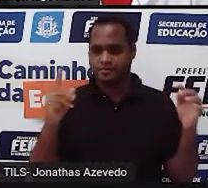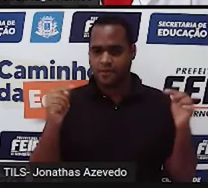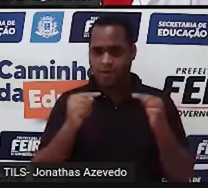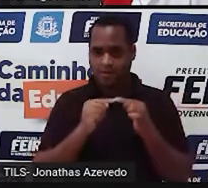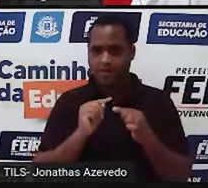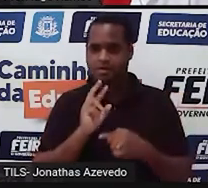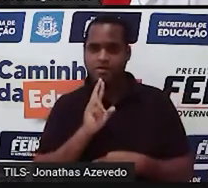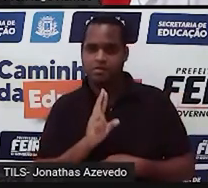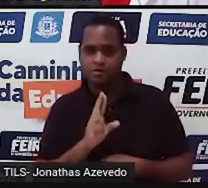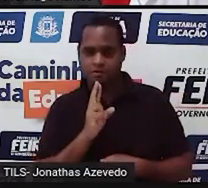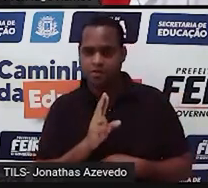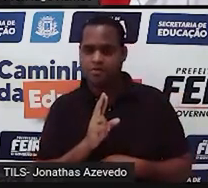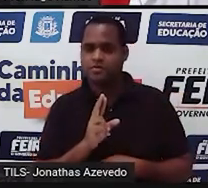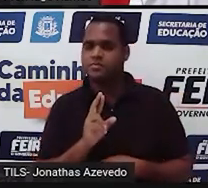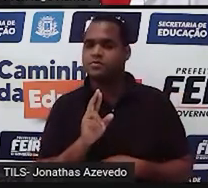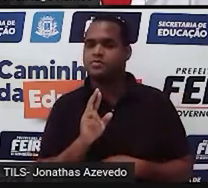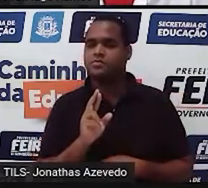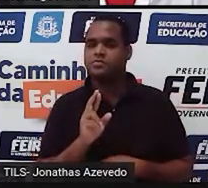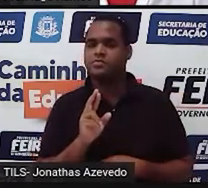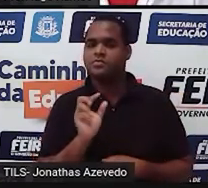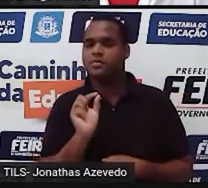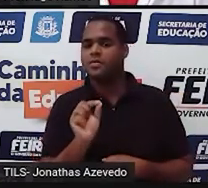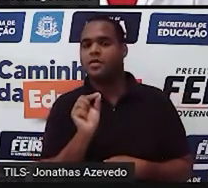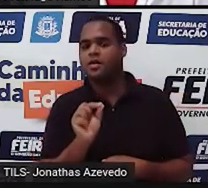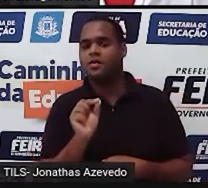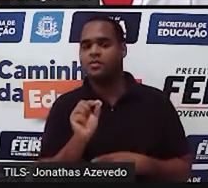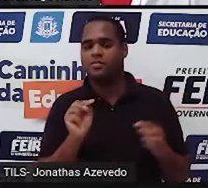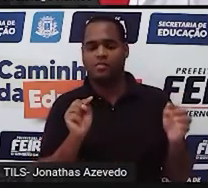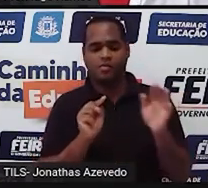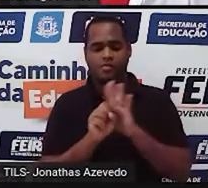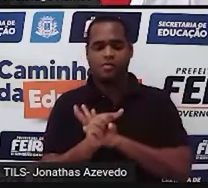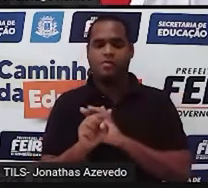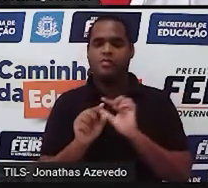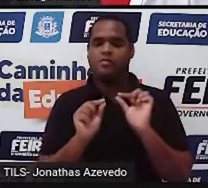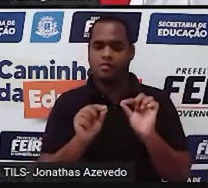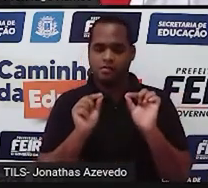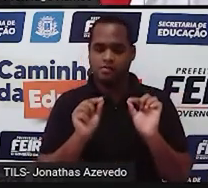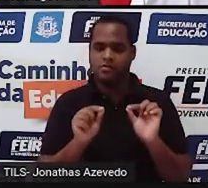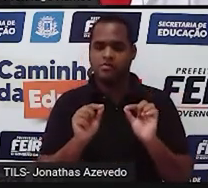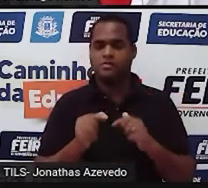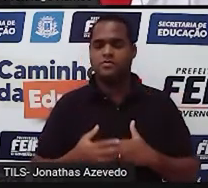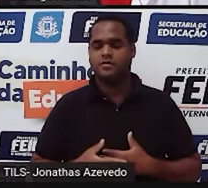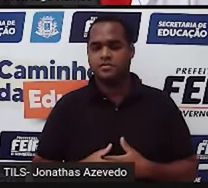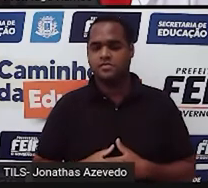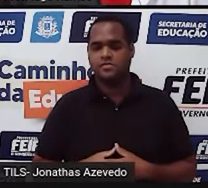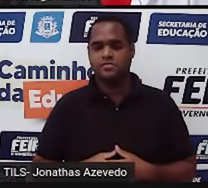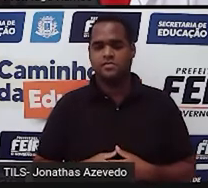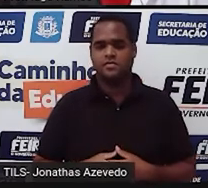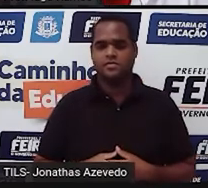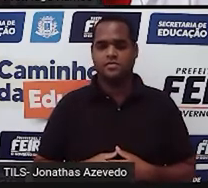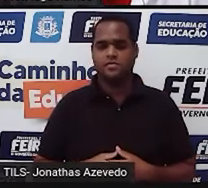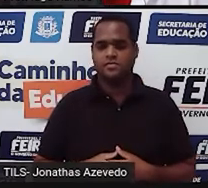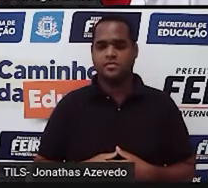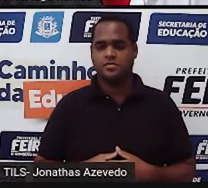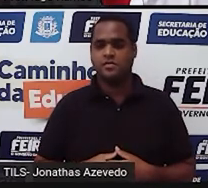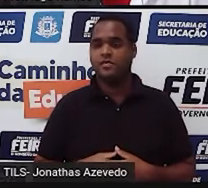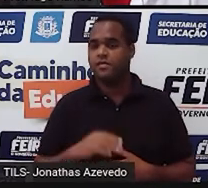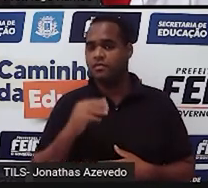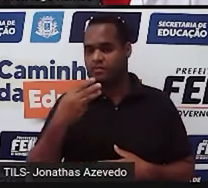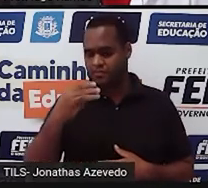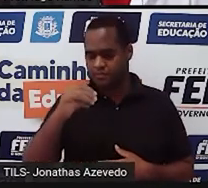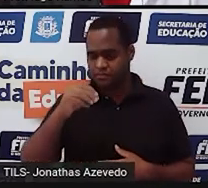essa resposta o qual deve ser a pergunta correta vamos lá